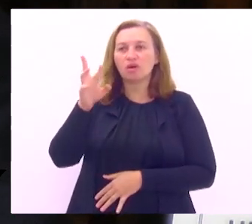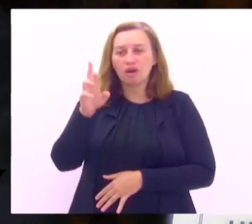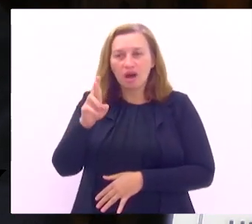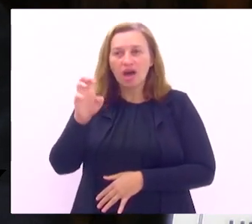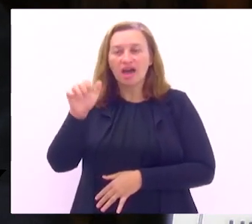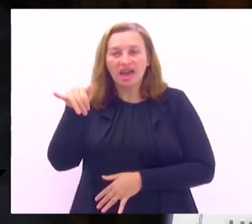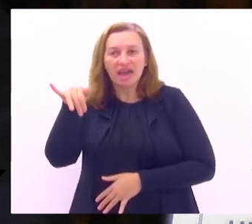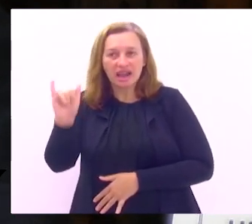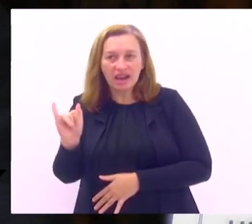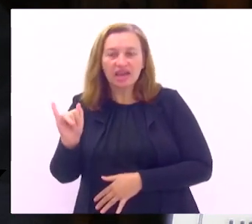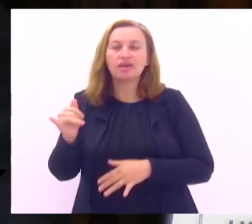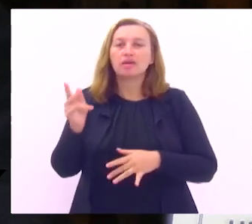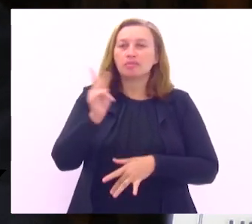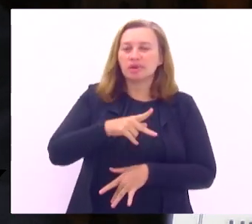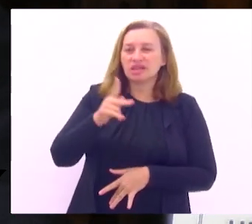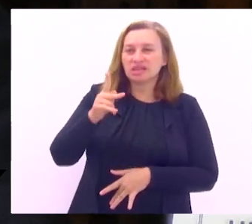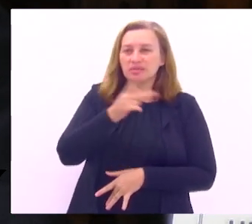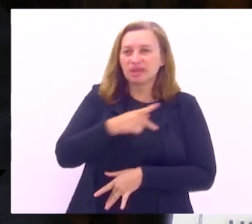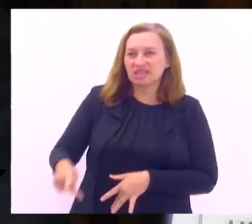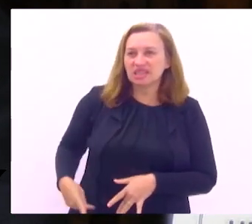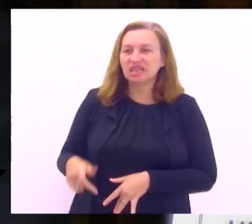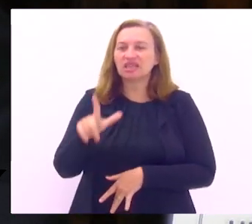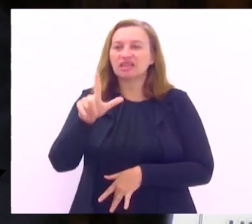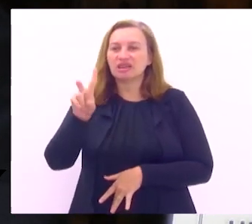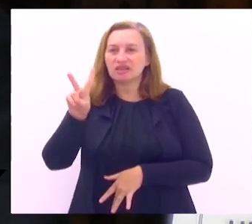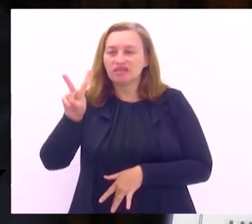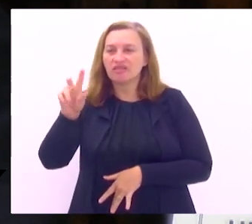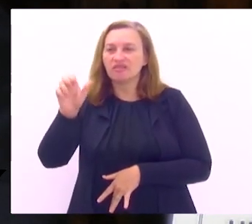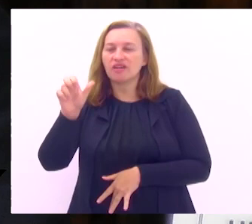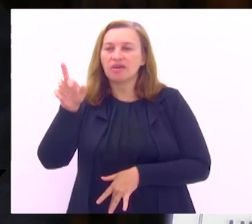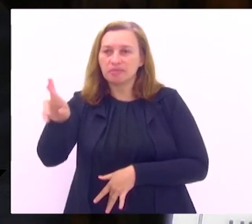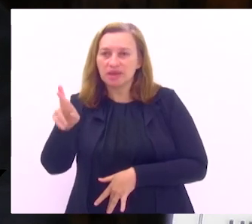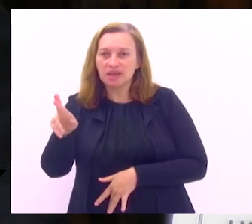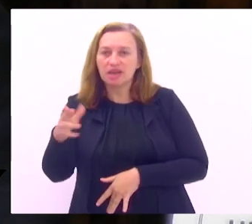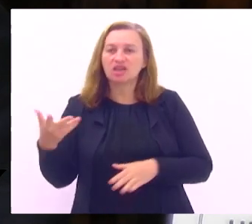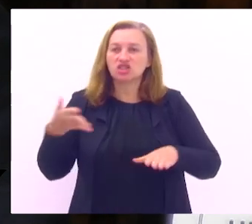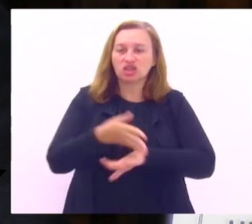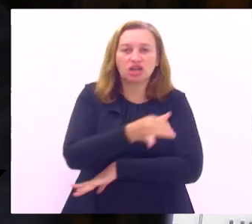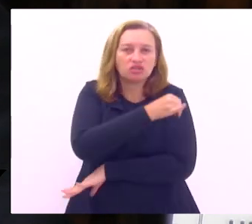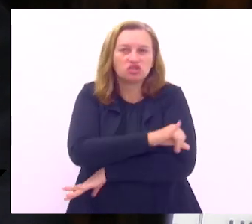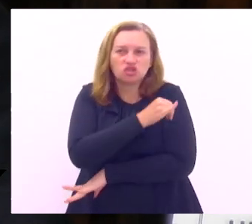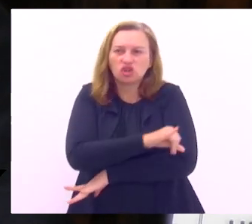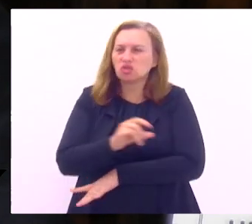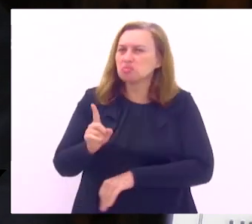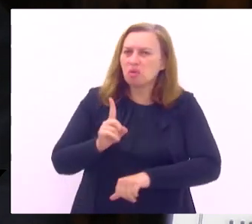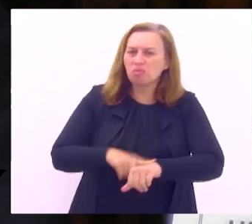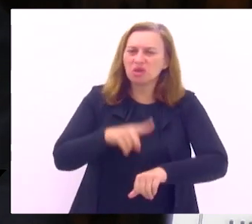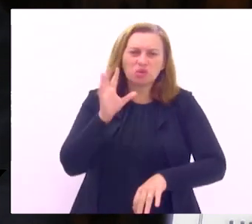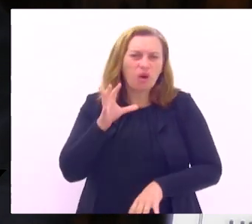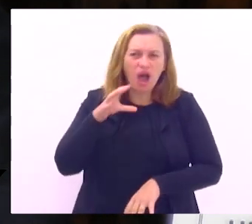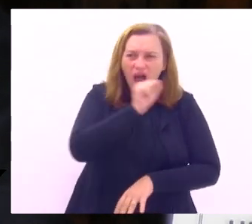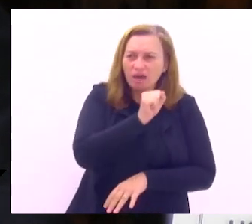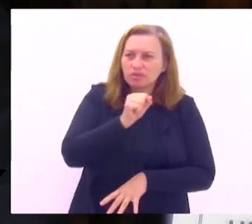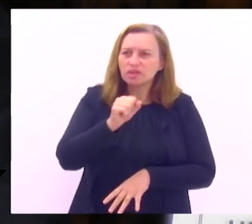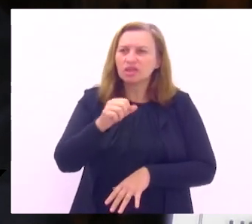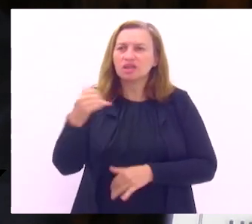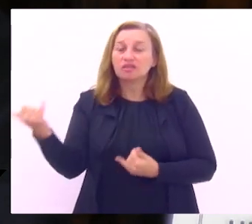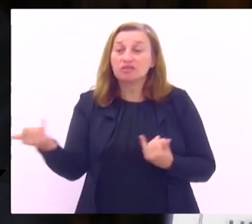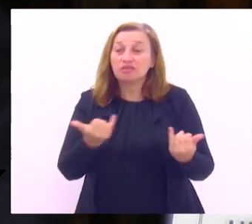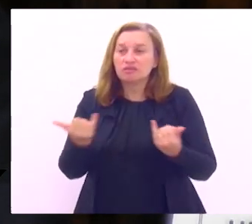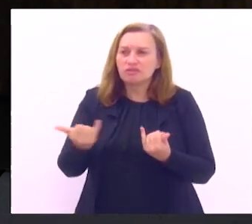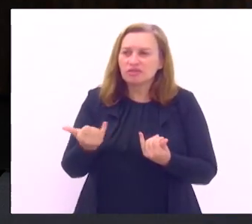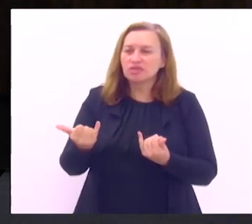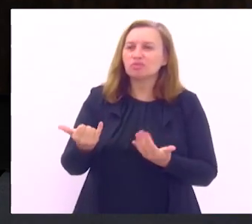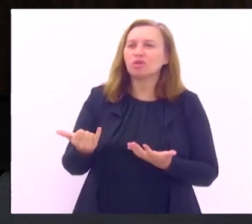falando com o presidente Vlamir, para checar a sua chegada ao Rio de Janeiro, ele, na mesma hora, sinalizou a